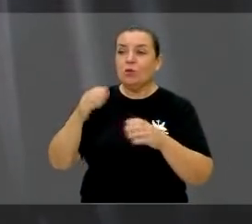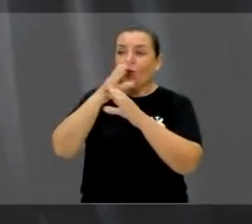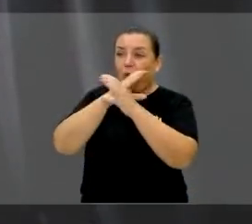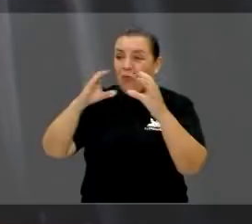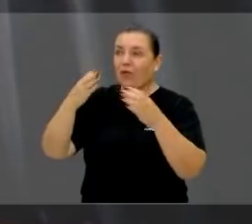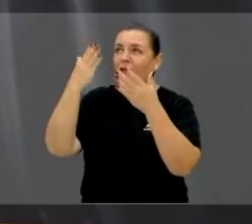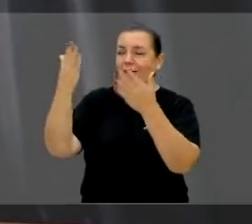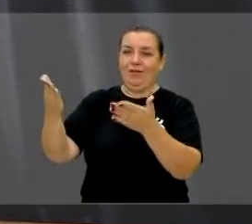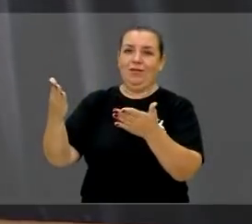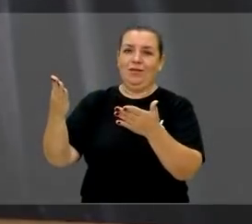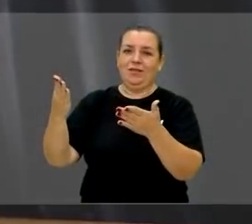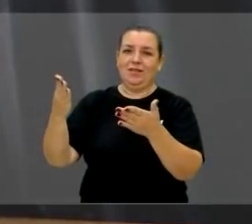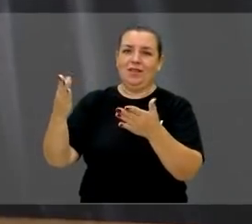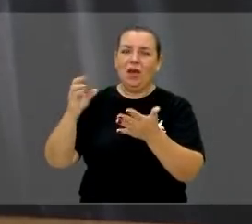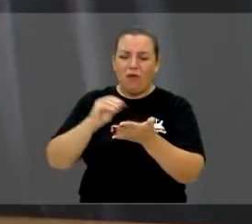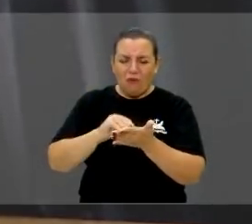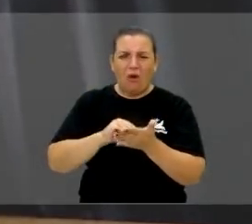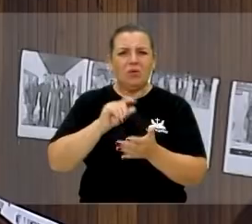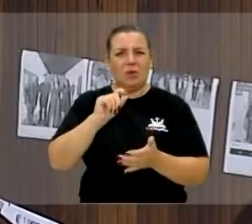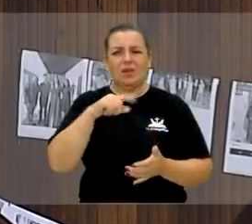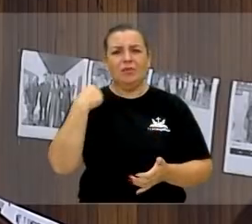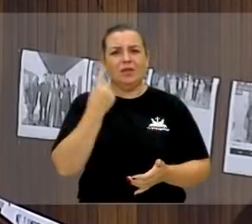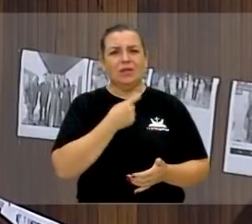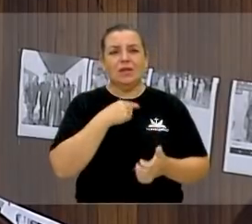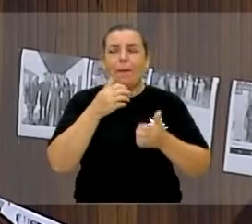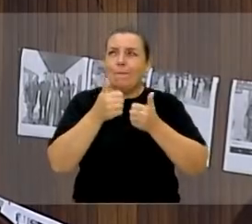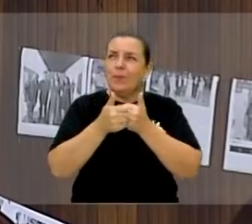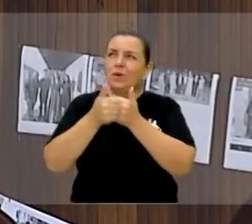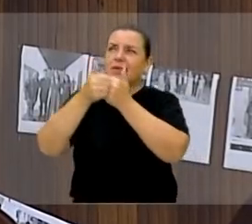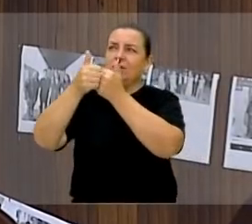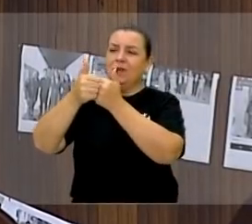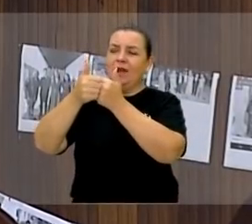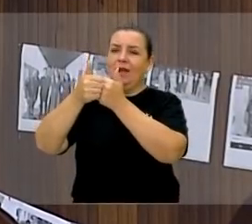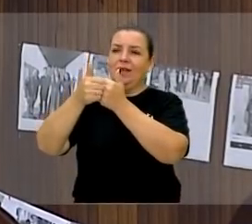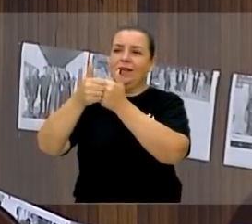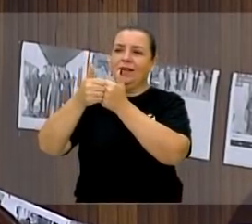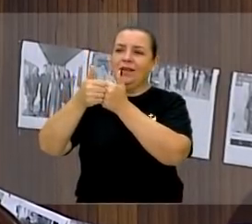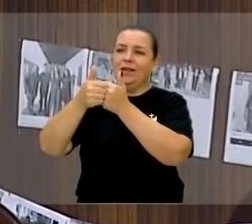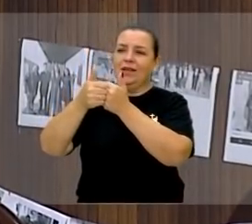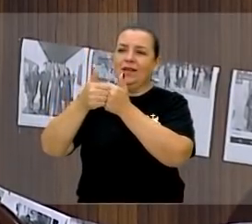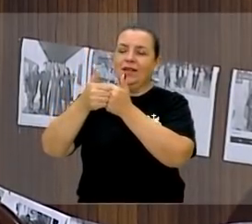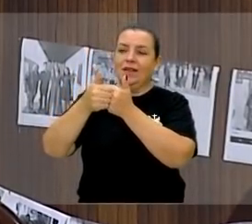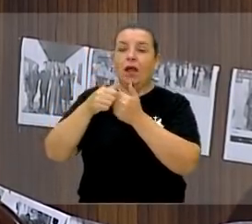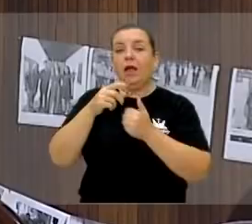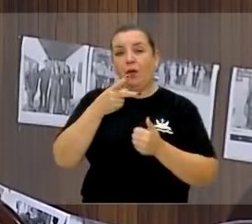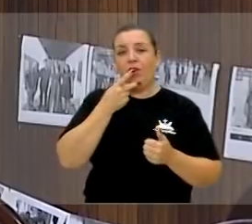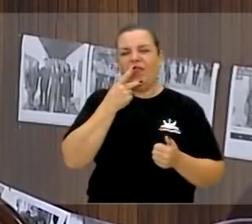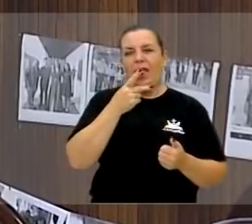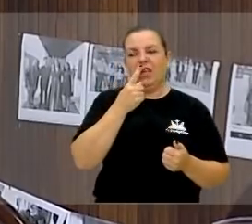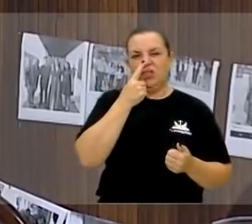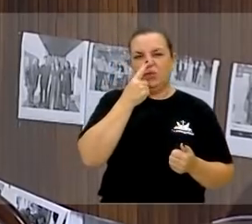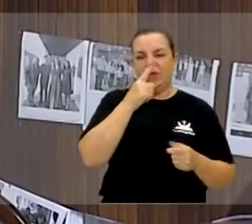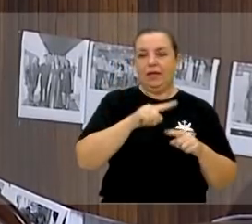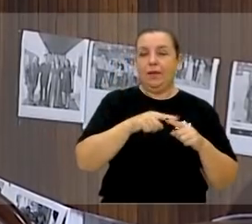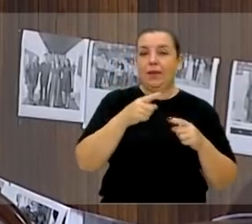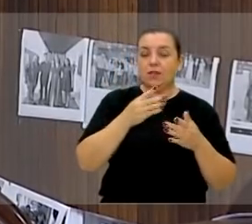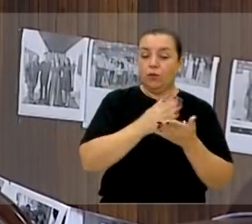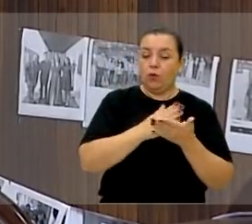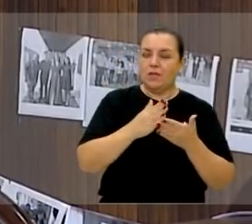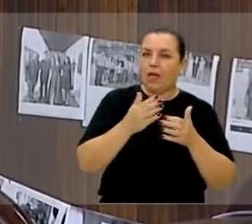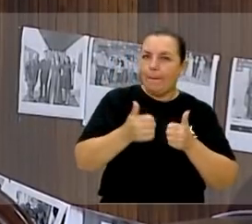porque nos falta essa proximidade. Eu ia falar intimidade, mas eu prefiro começar